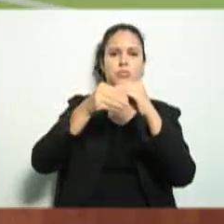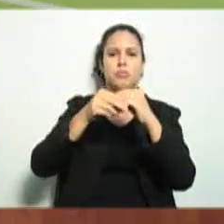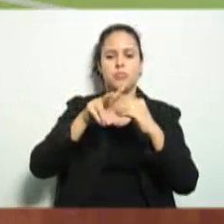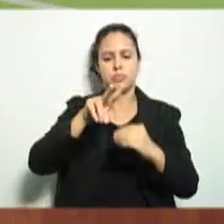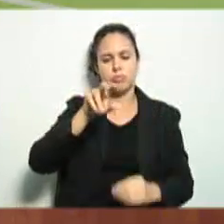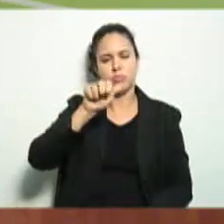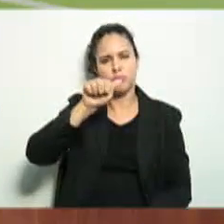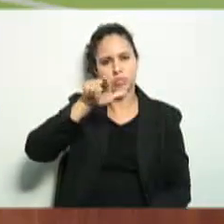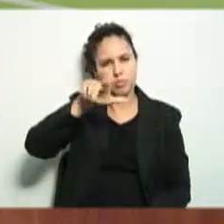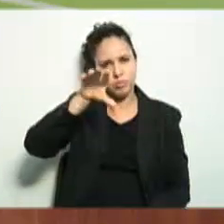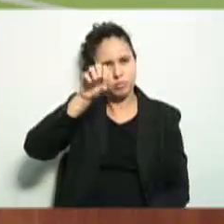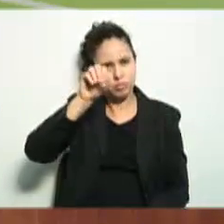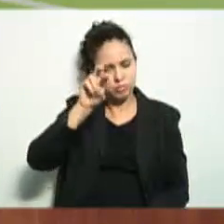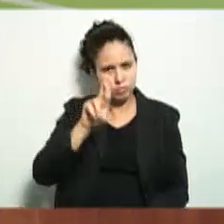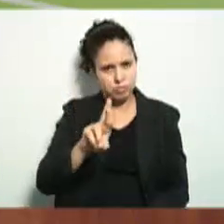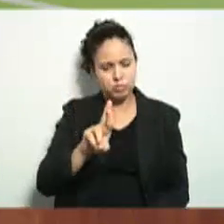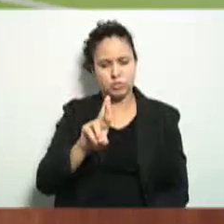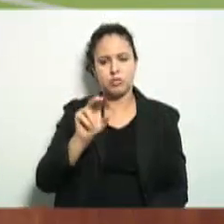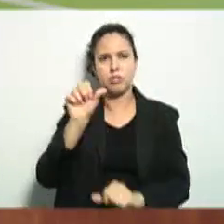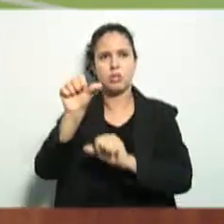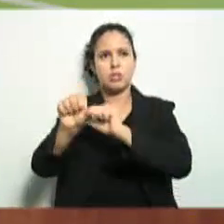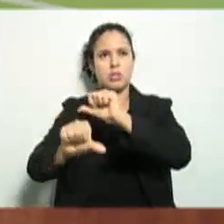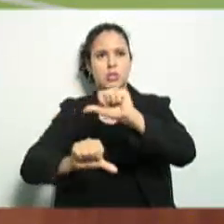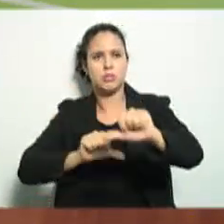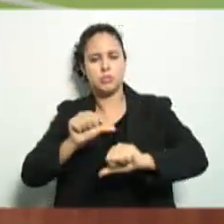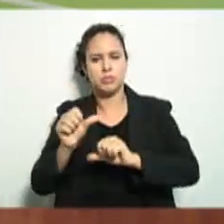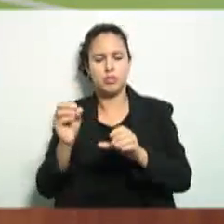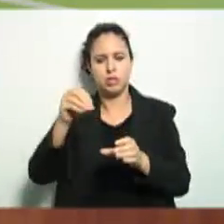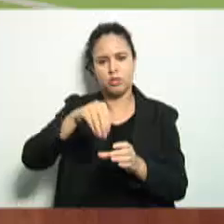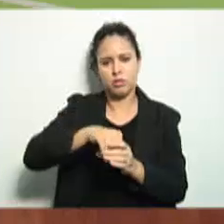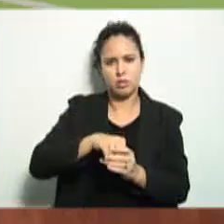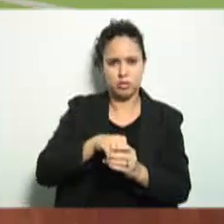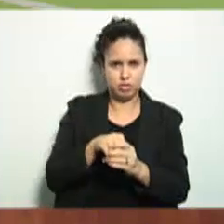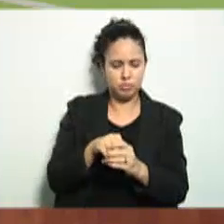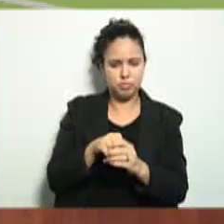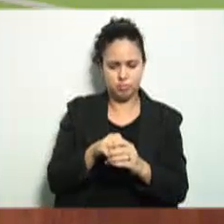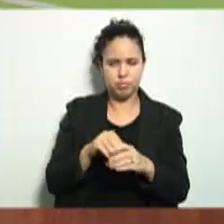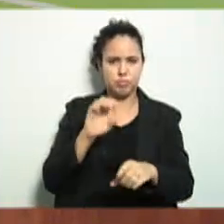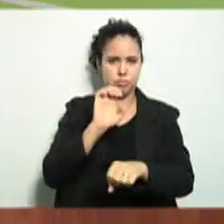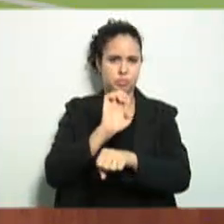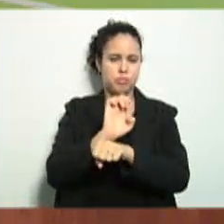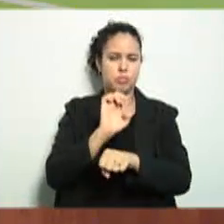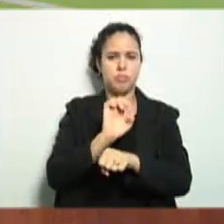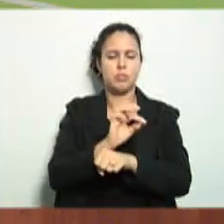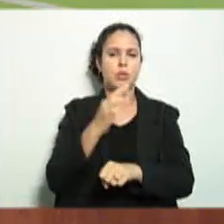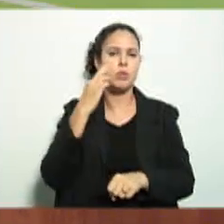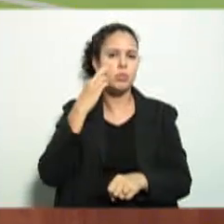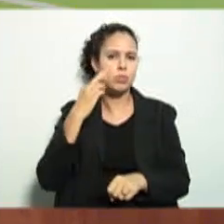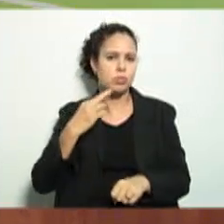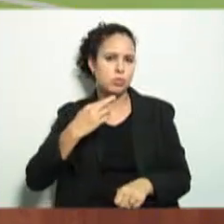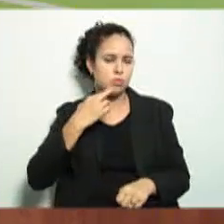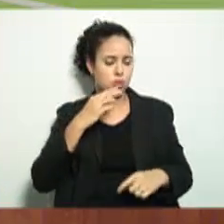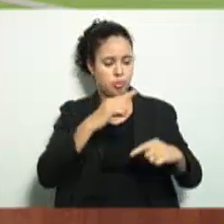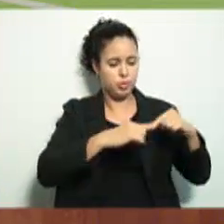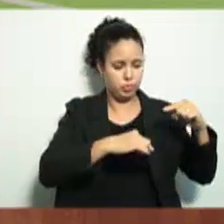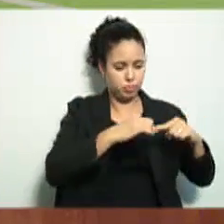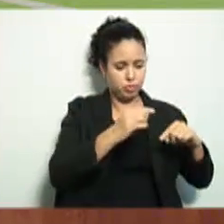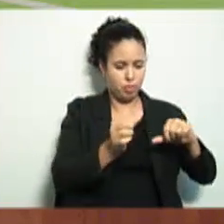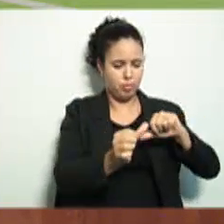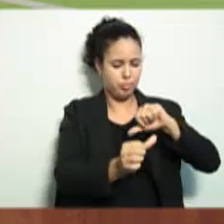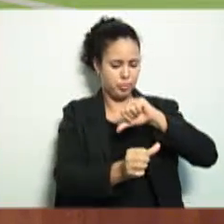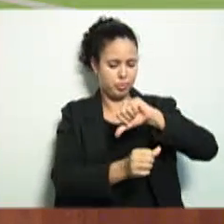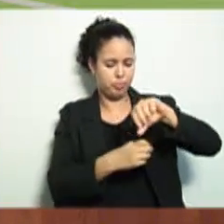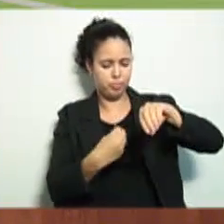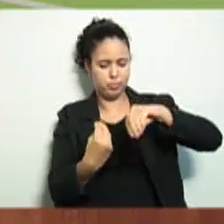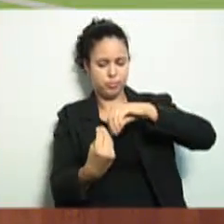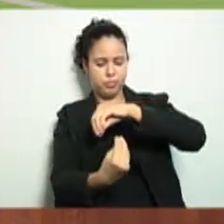é transformar ele, ainda aqui no estado de Rondônia, aí na sua região, a gente fazer a transformação no produto, deixar ele